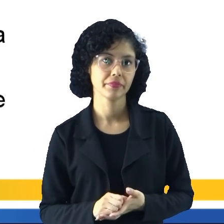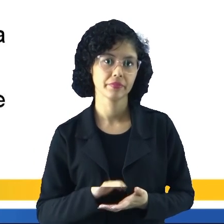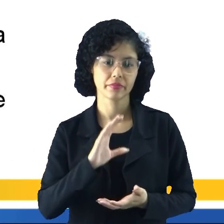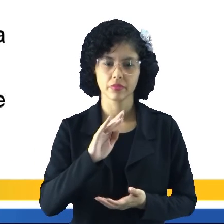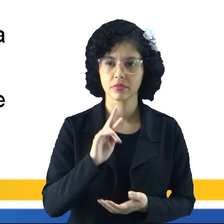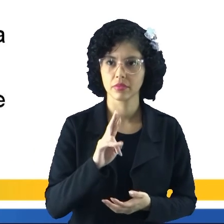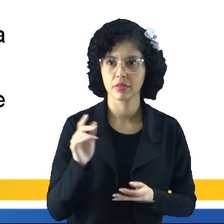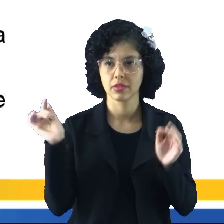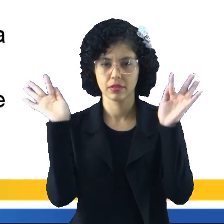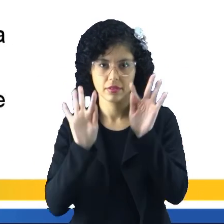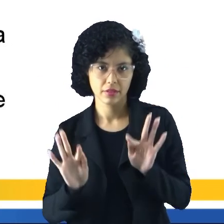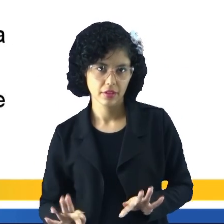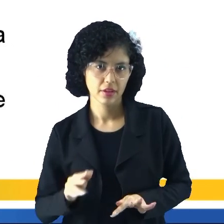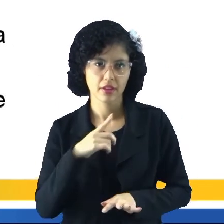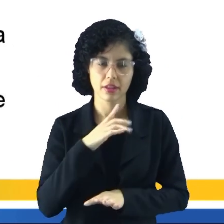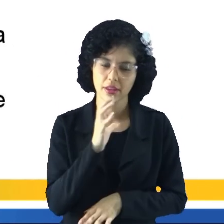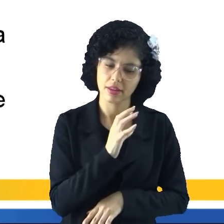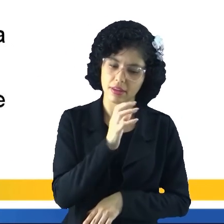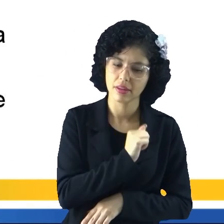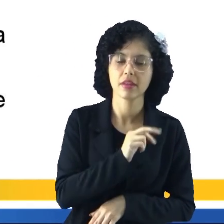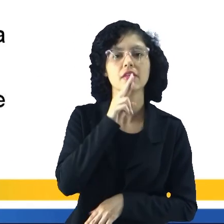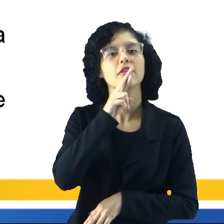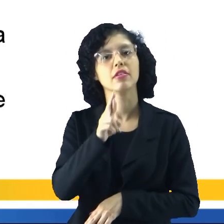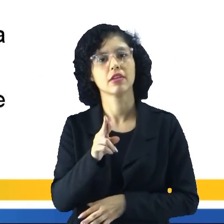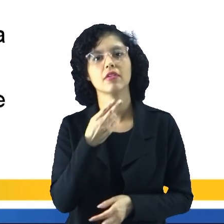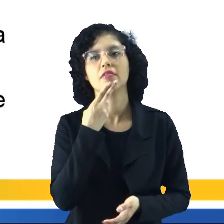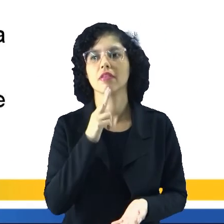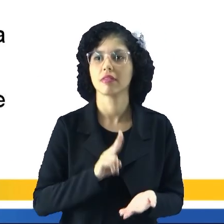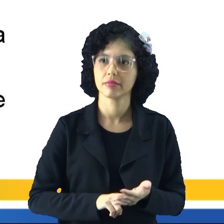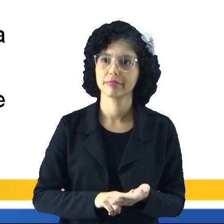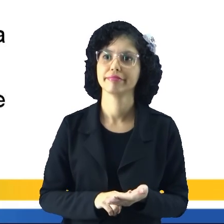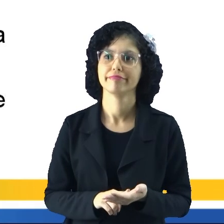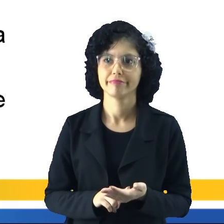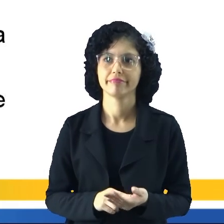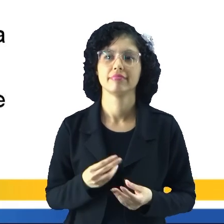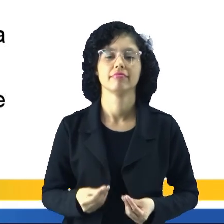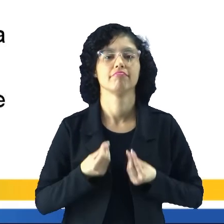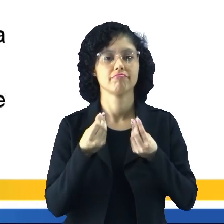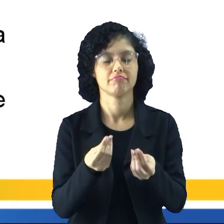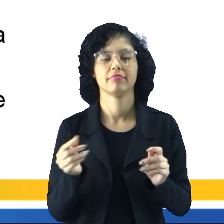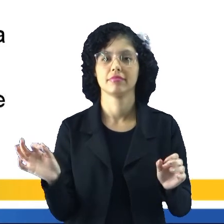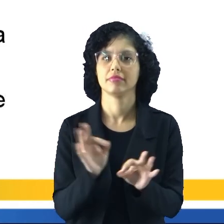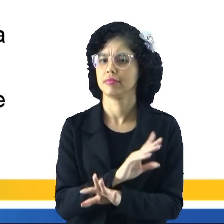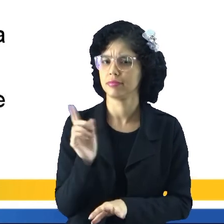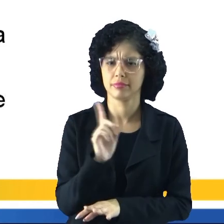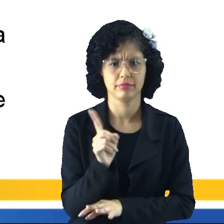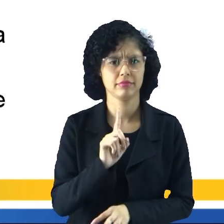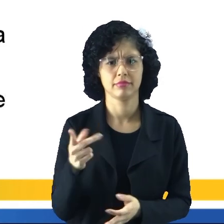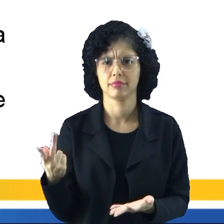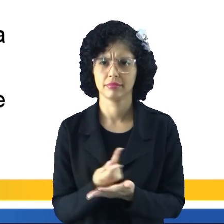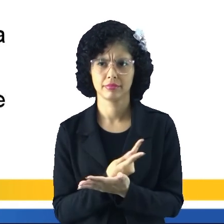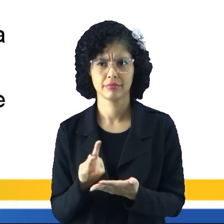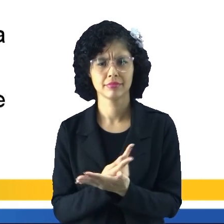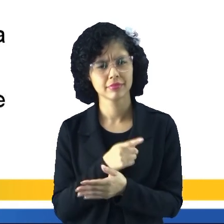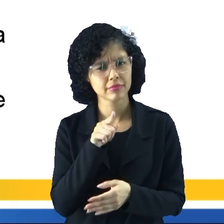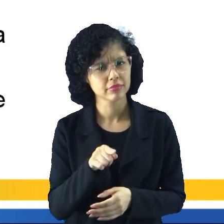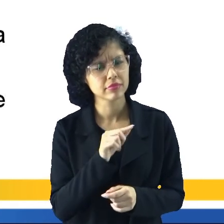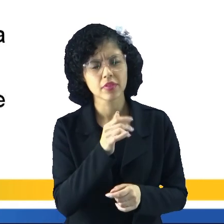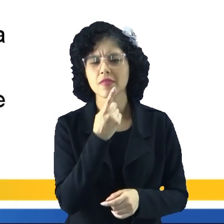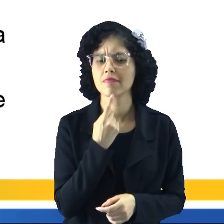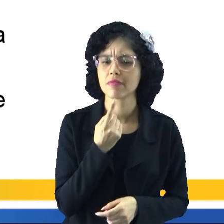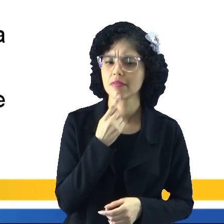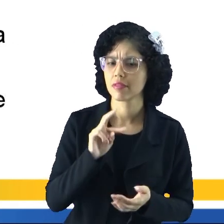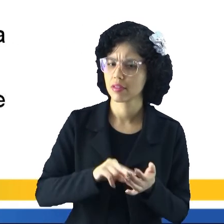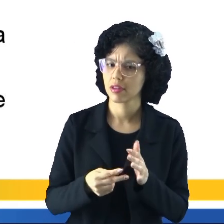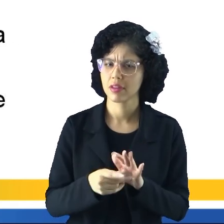Gaturro está todo feliz achando que a professora está correspondendo ele, a Ágata vai lá e desconstrói isso. Fala: não, Gaturro, essas cores vermelhas aqui